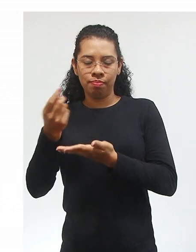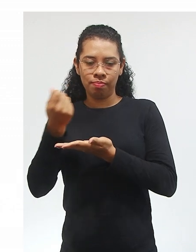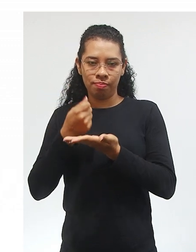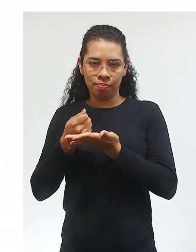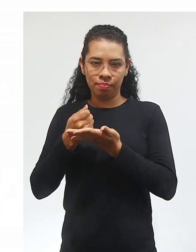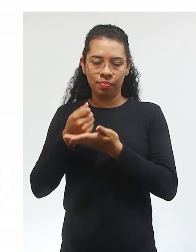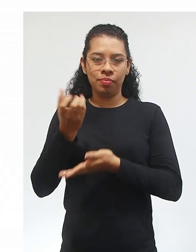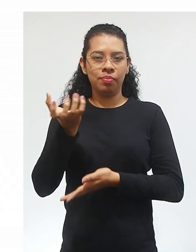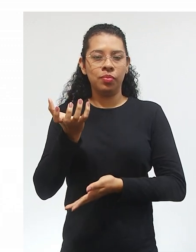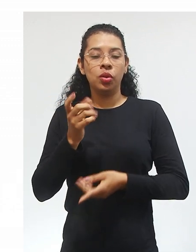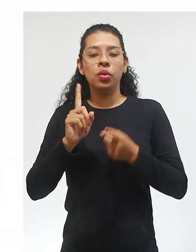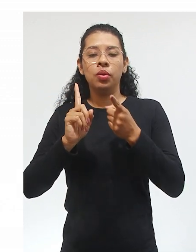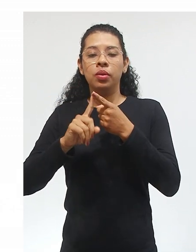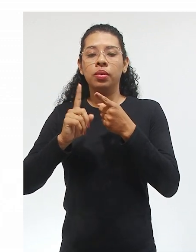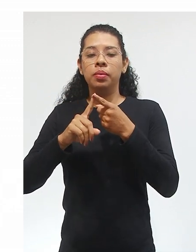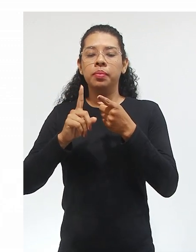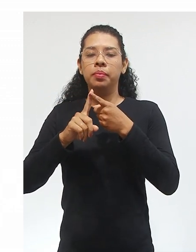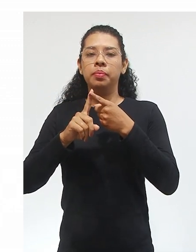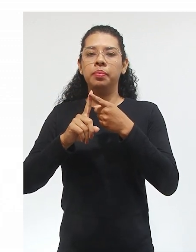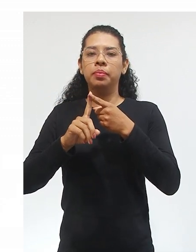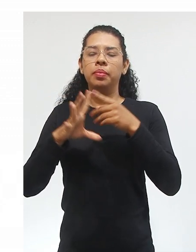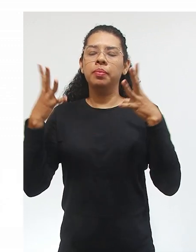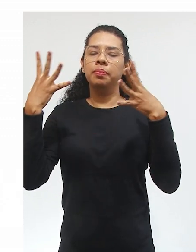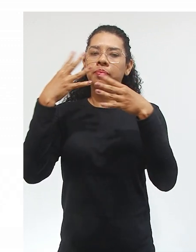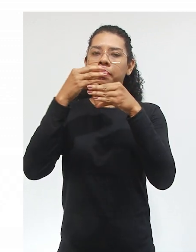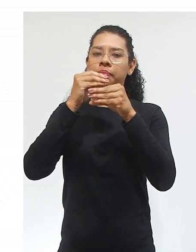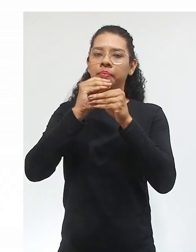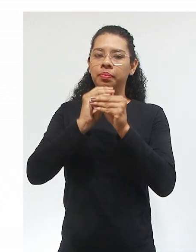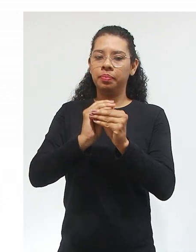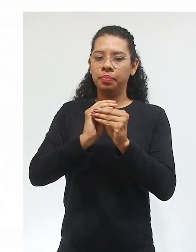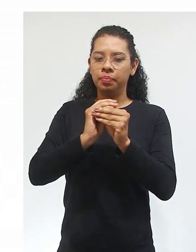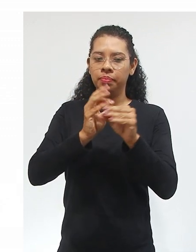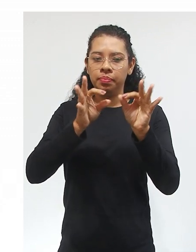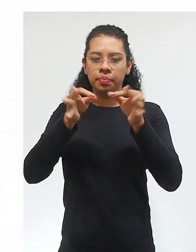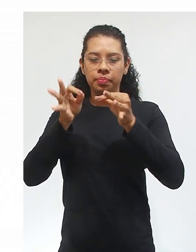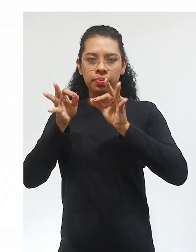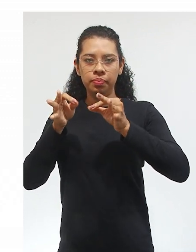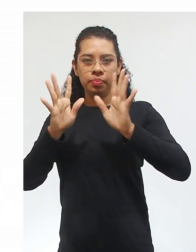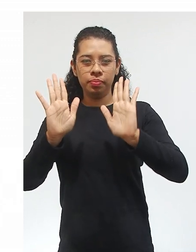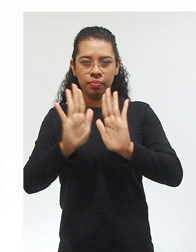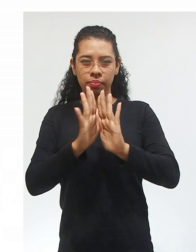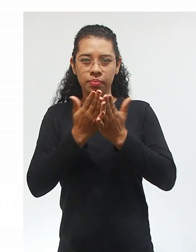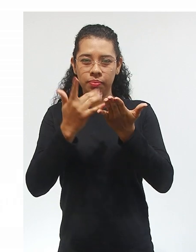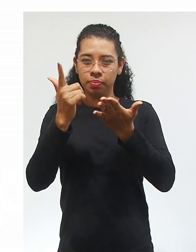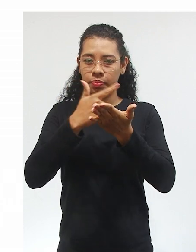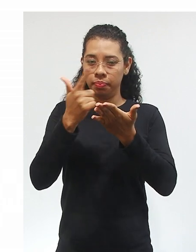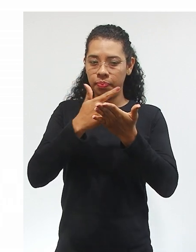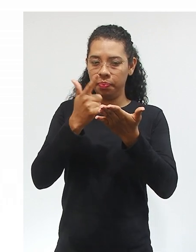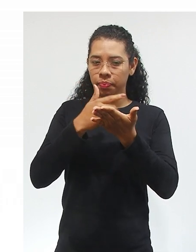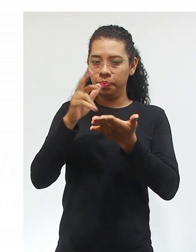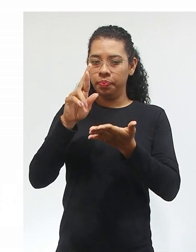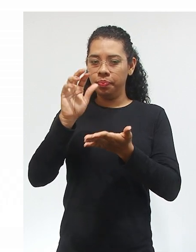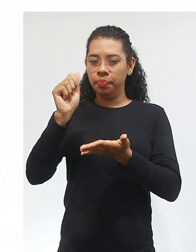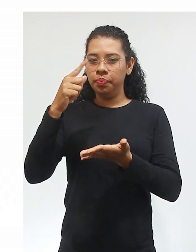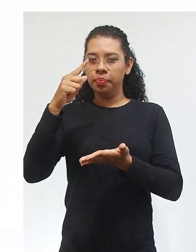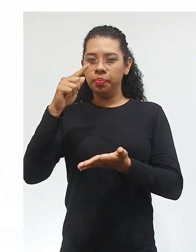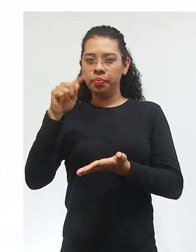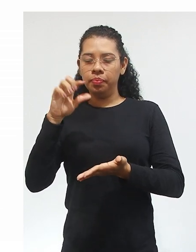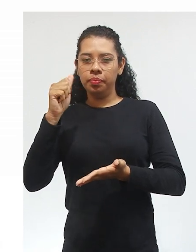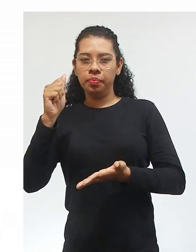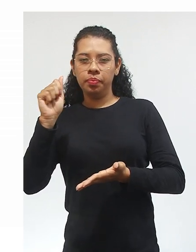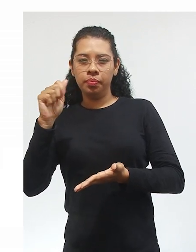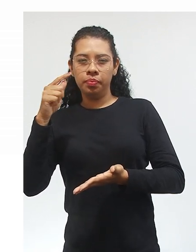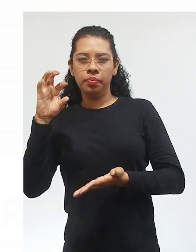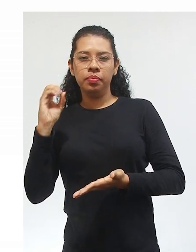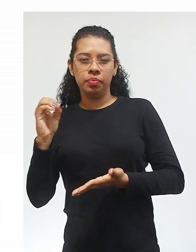vocês vão ver. E ele é praticamente uma forma resumida desse livro Razão, porque aqui eu vou lançar todos os saldos. Vocês lembram? Aqui